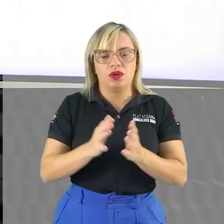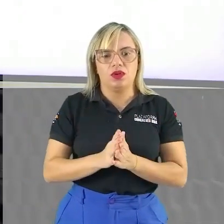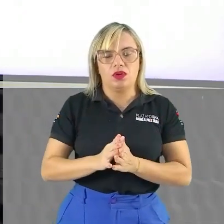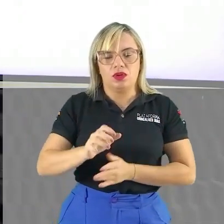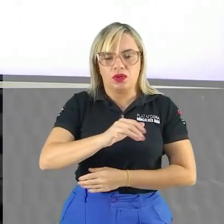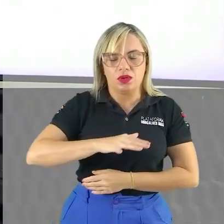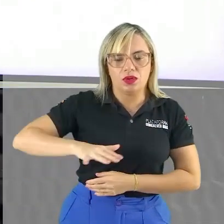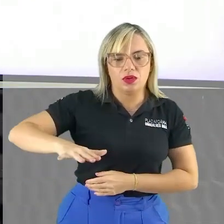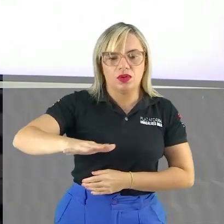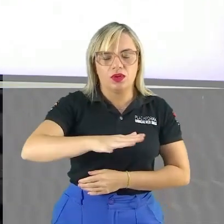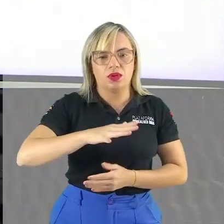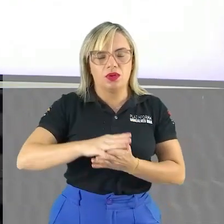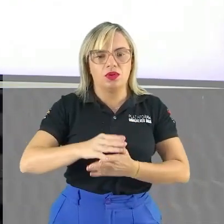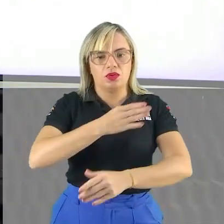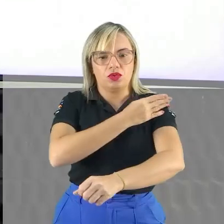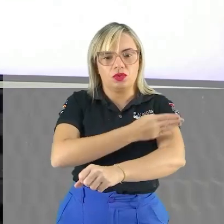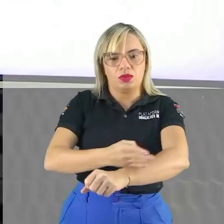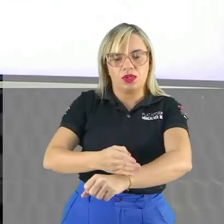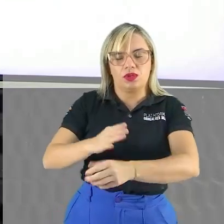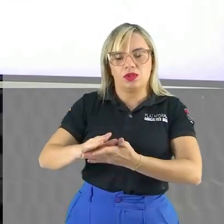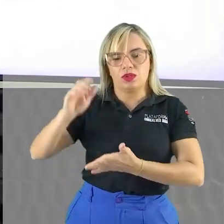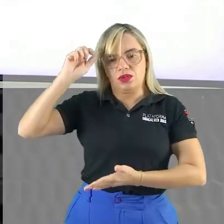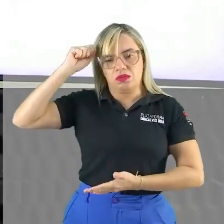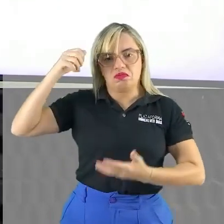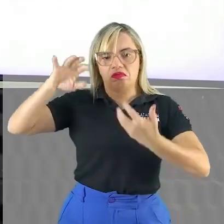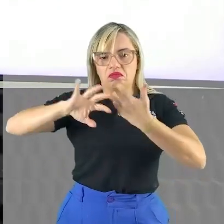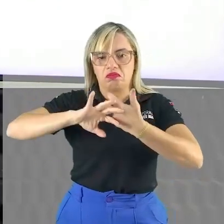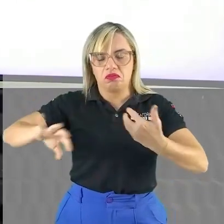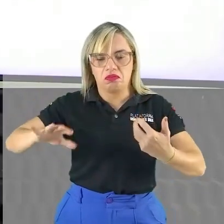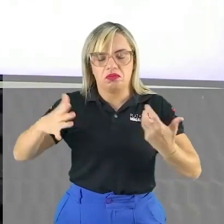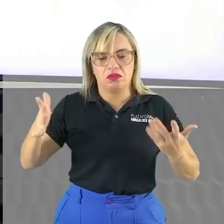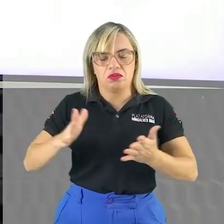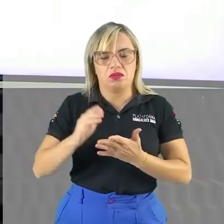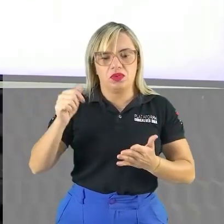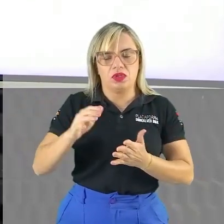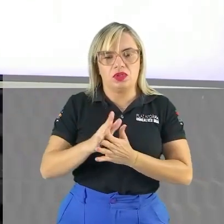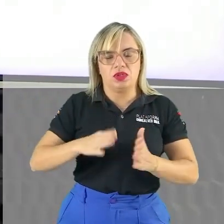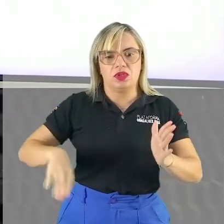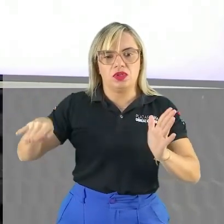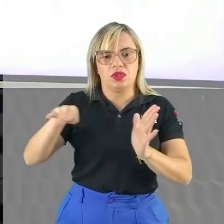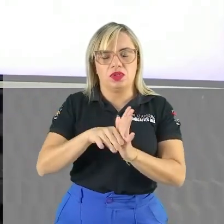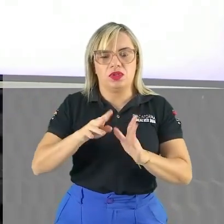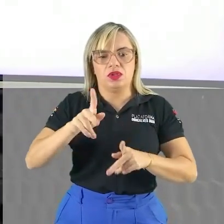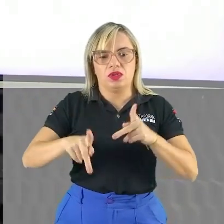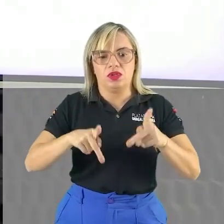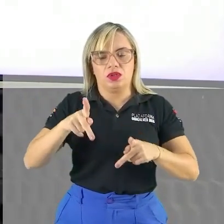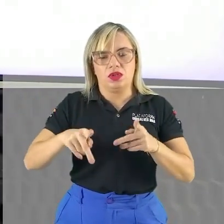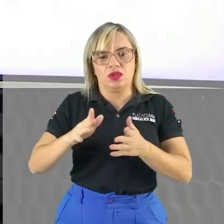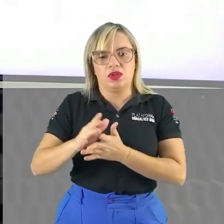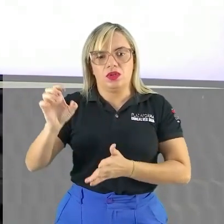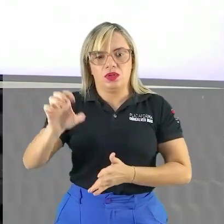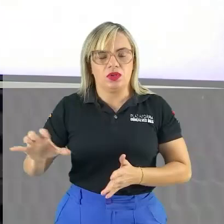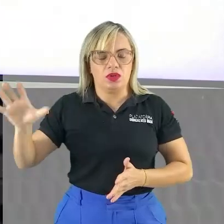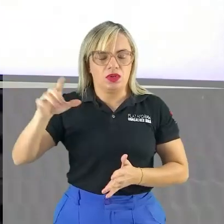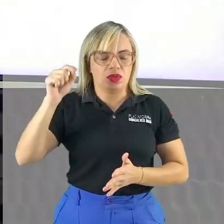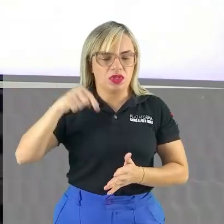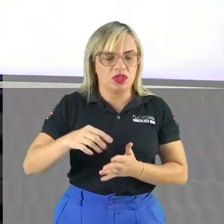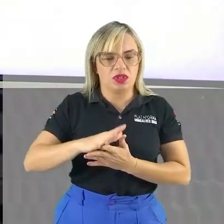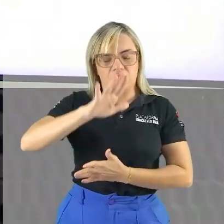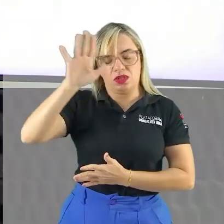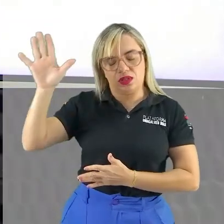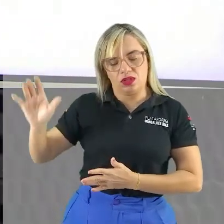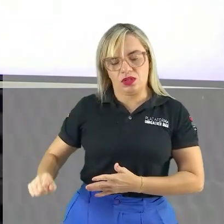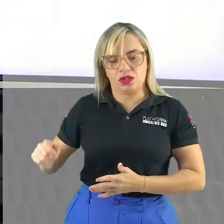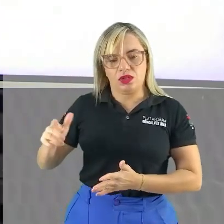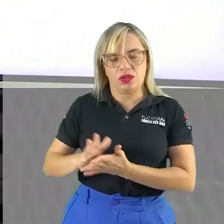espacial, né, de brancos e negros. Então, a vinda dessas populações europeias para o continente africano sempre